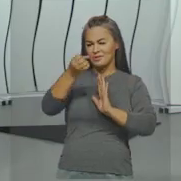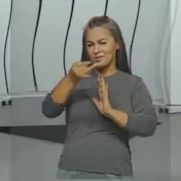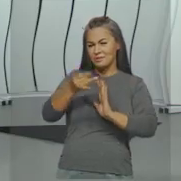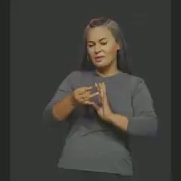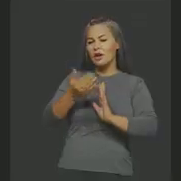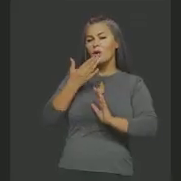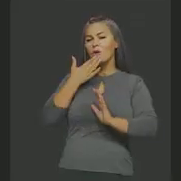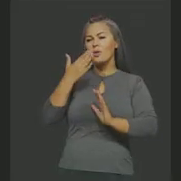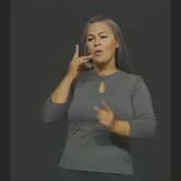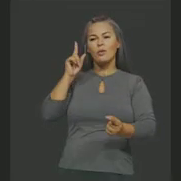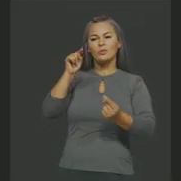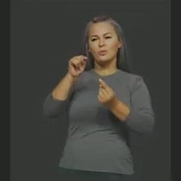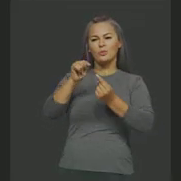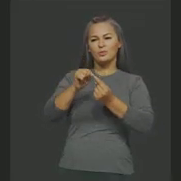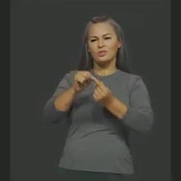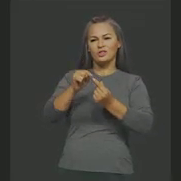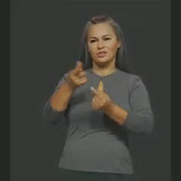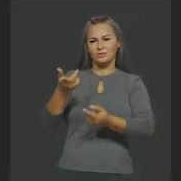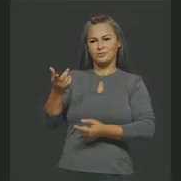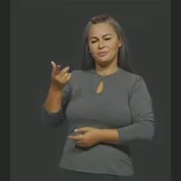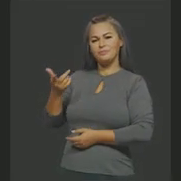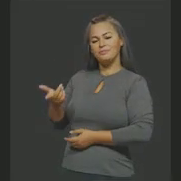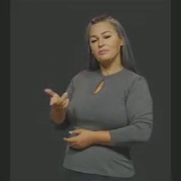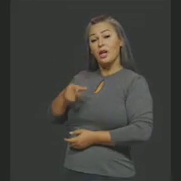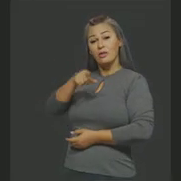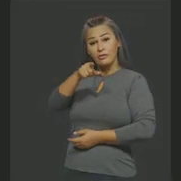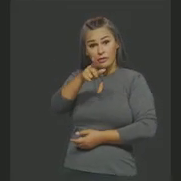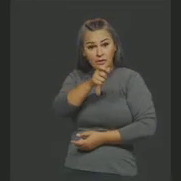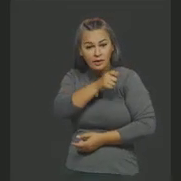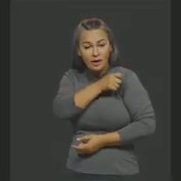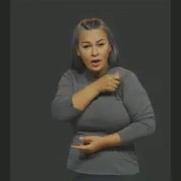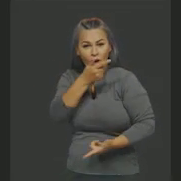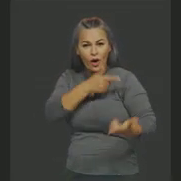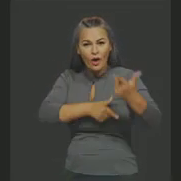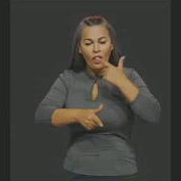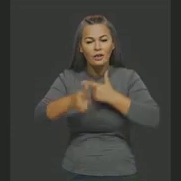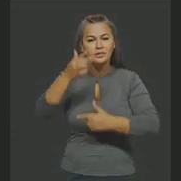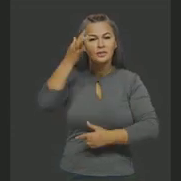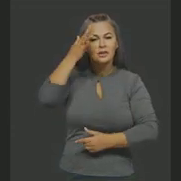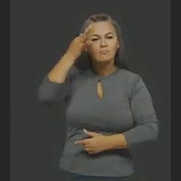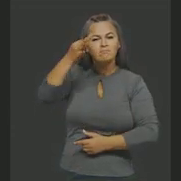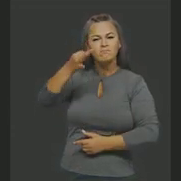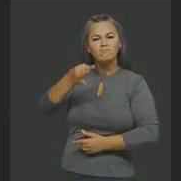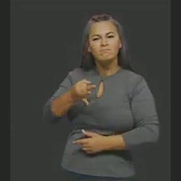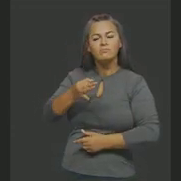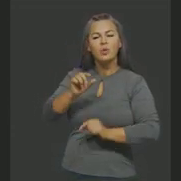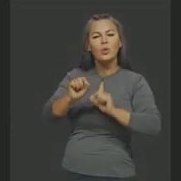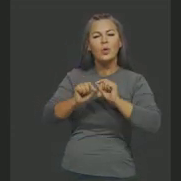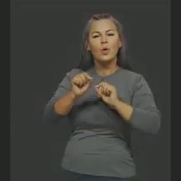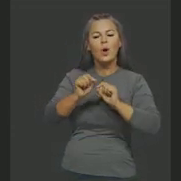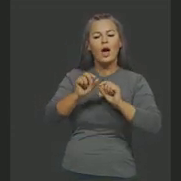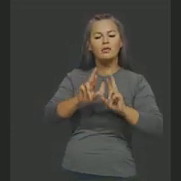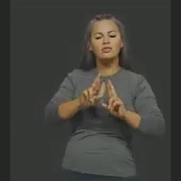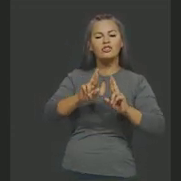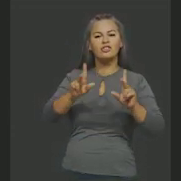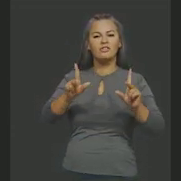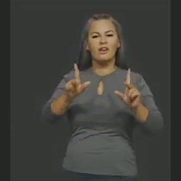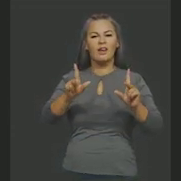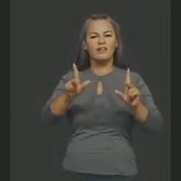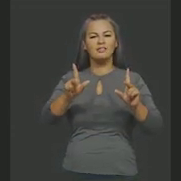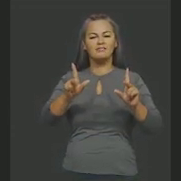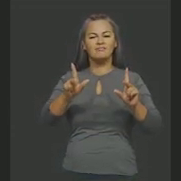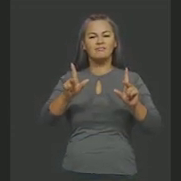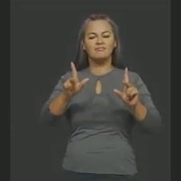ok? Bom, nesta aula eu quero que você, aluno, possa compreender a diferença entre clima e tempo. Essa parte vai ser um pouco